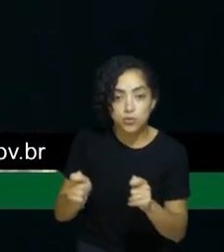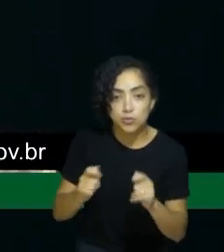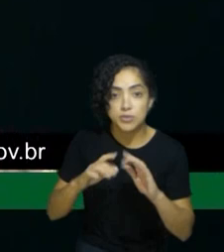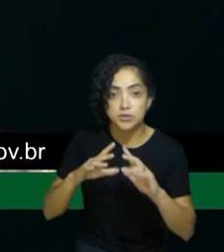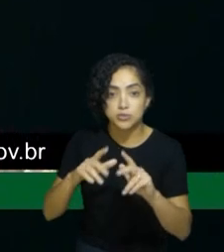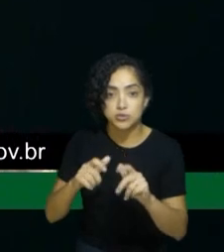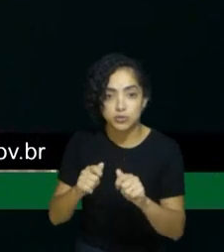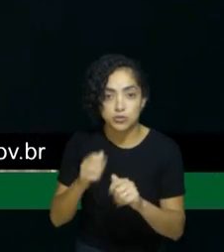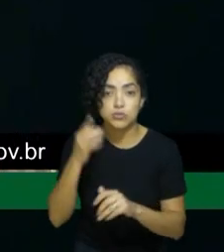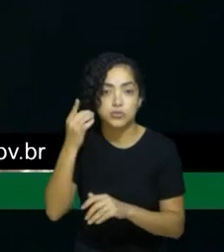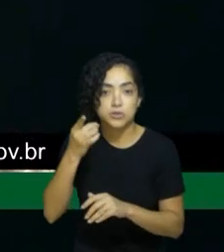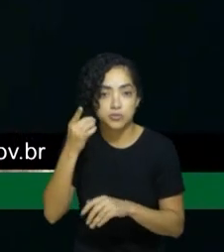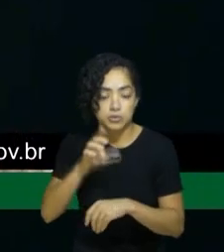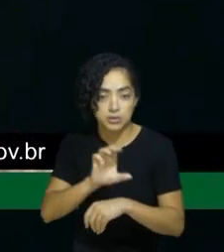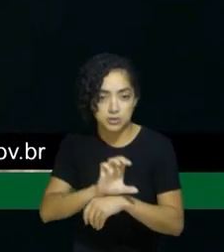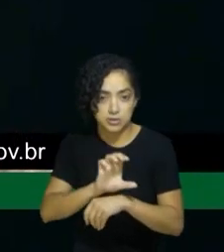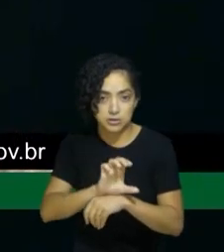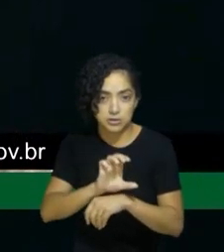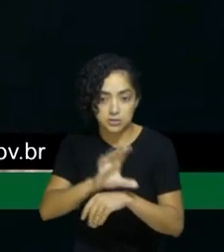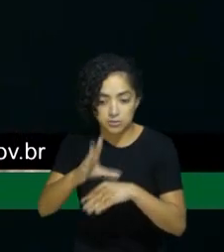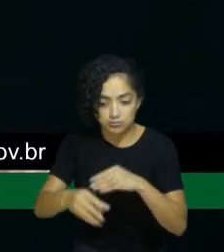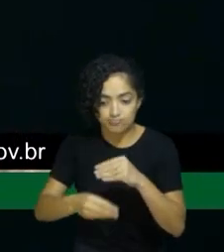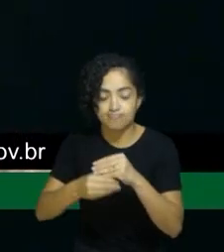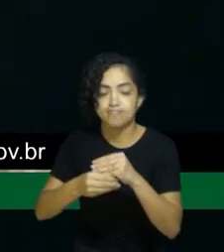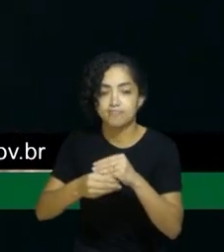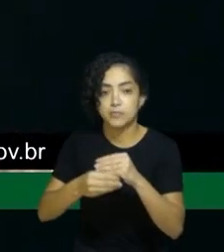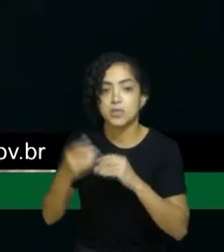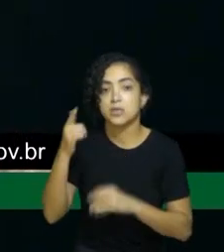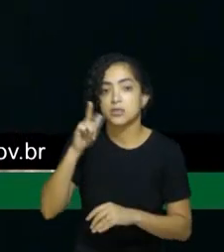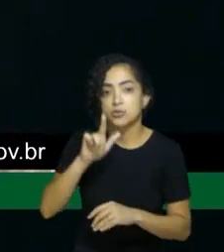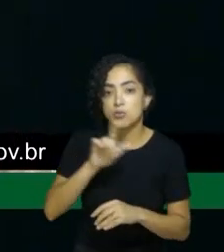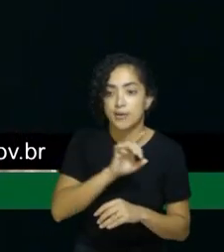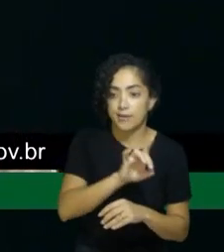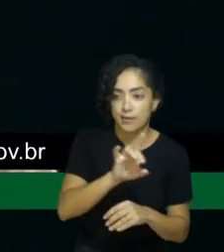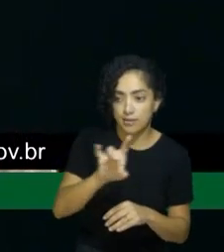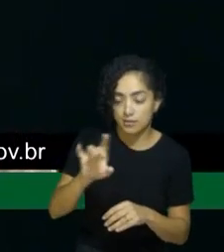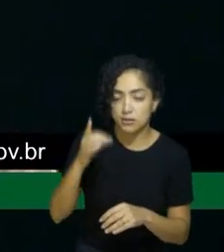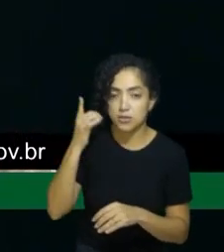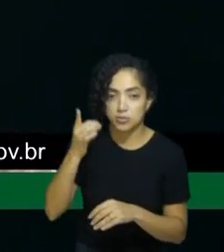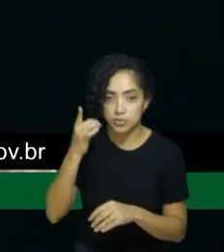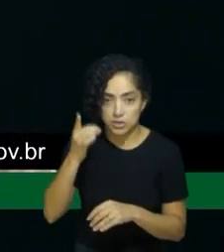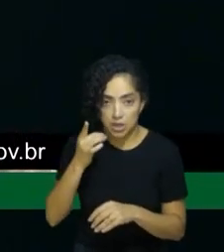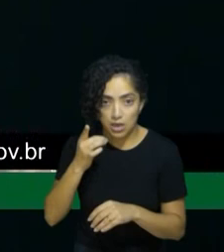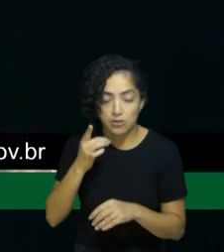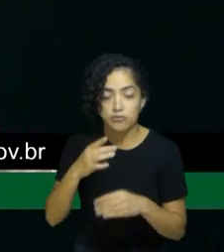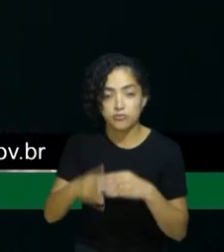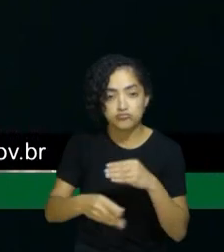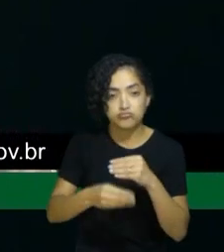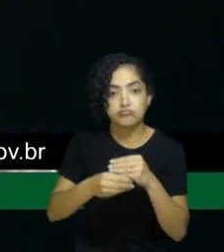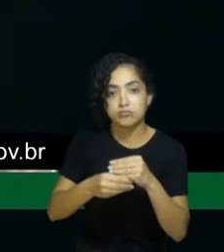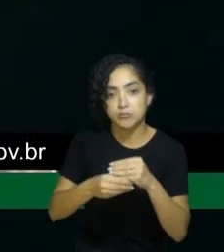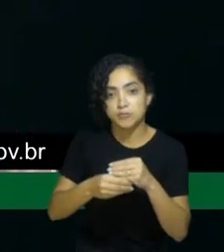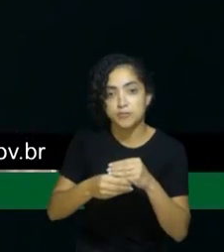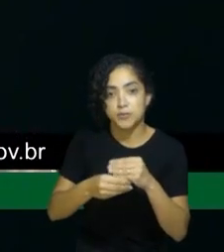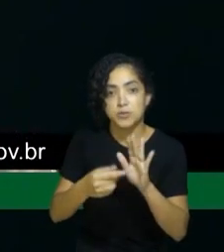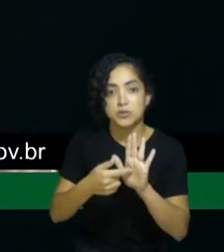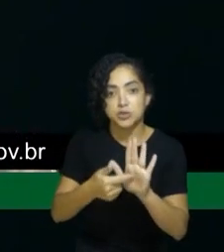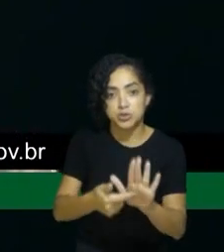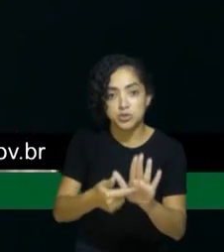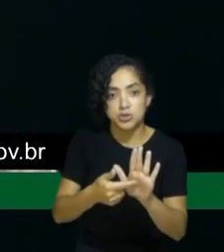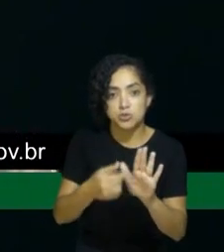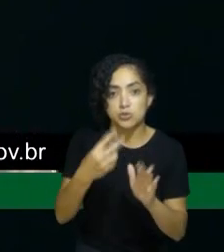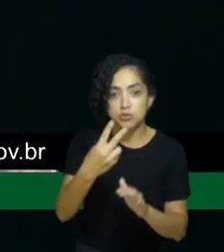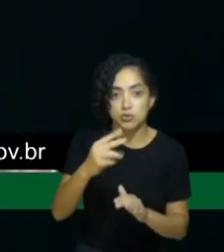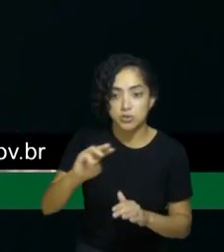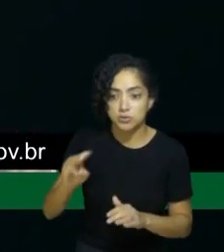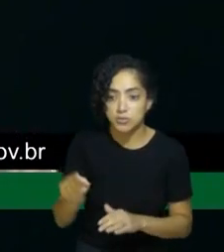deputados estaduais naquela emenda de bancada que nós conseguimos cada Deputado teve aí a prerrogativa de indicar o valor de 2 milhões